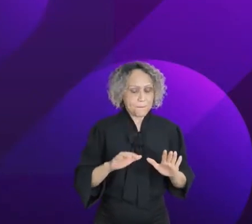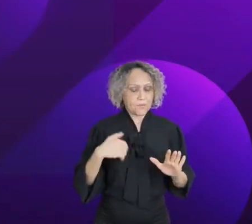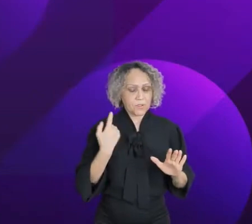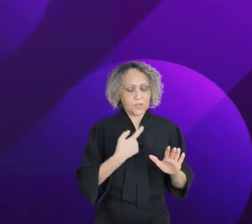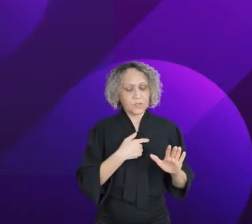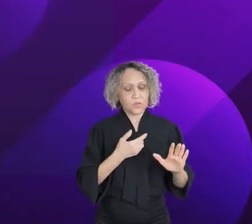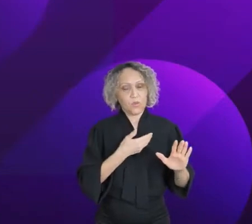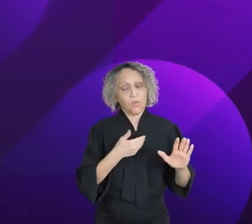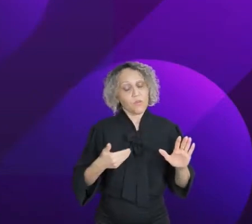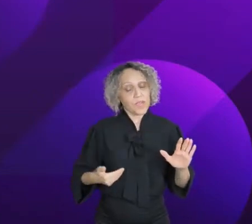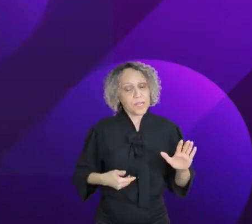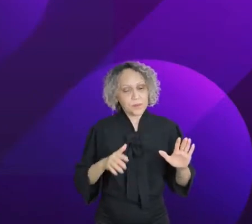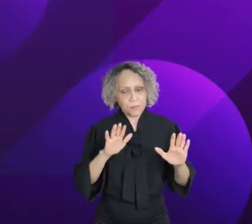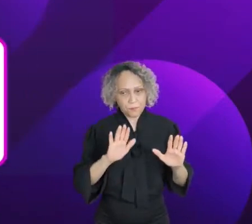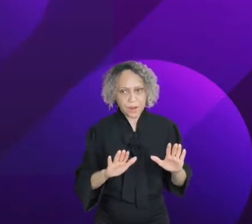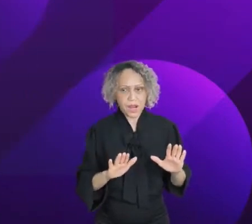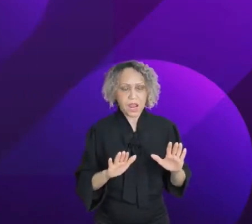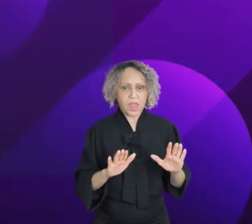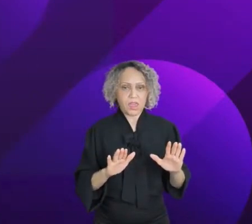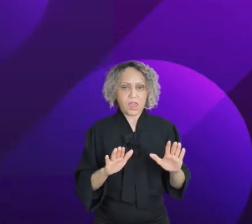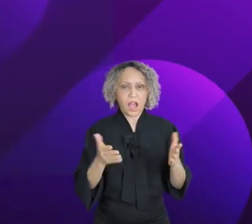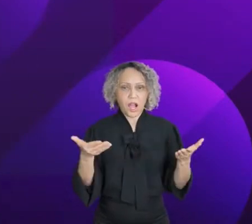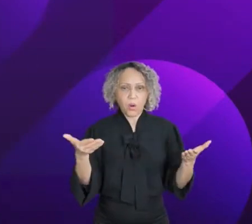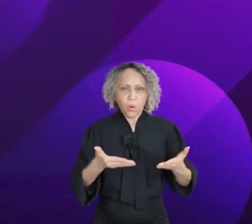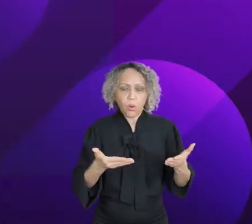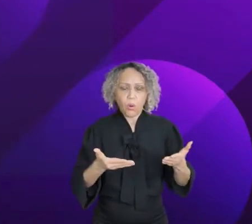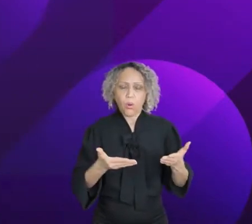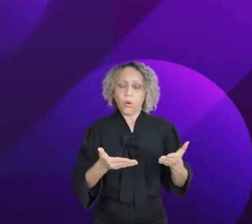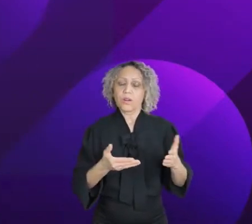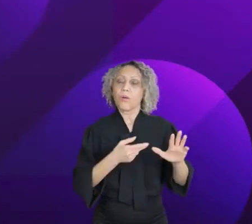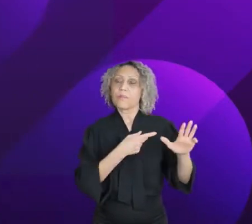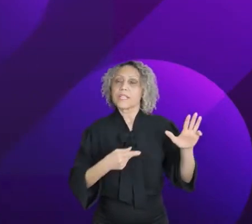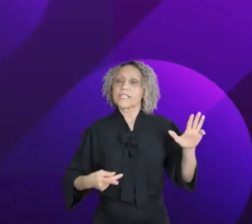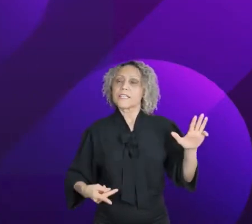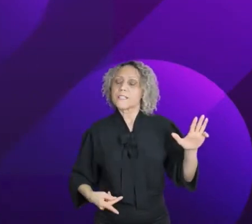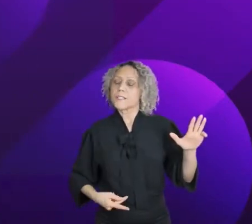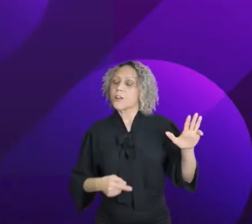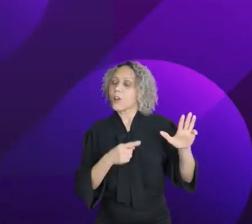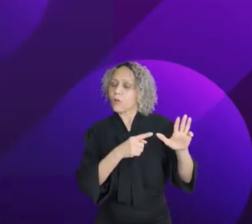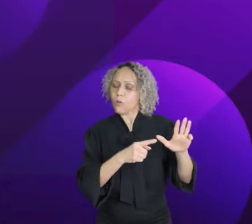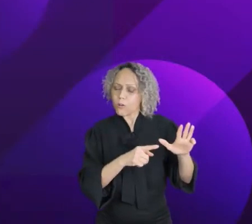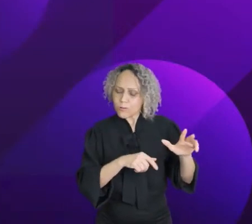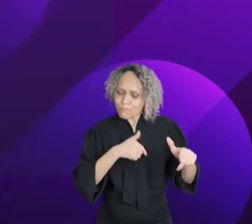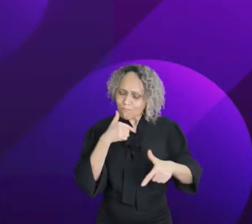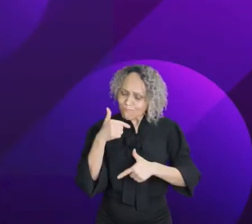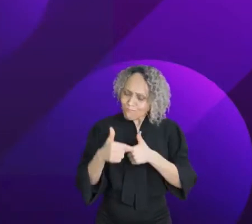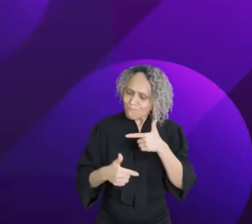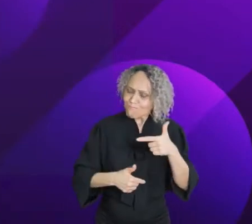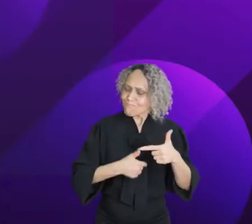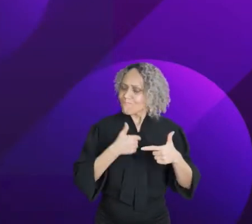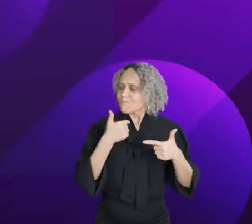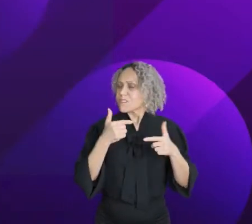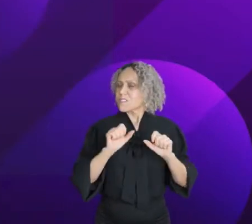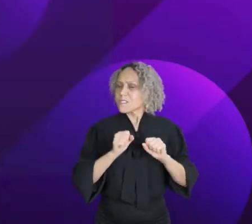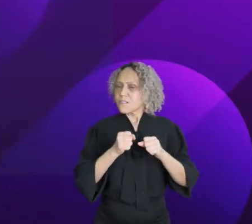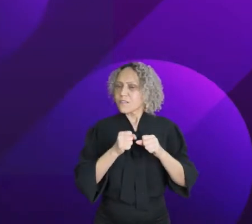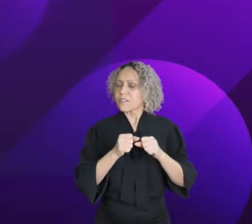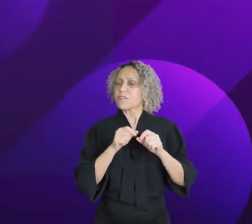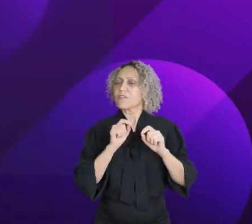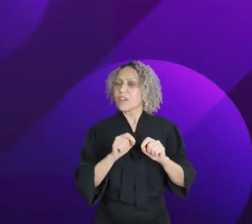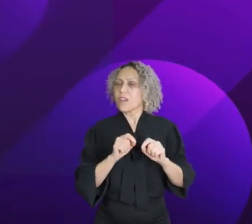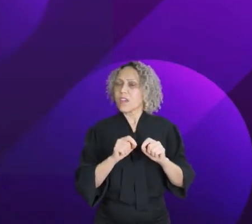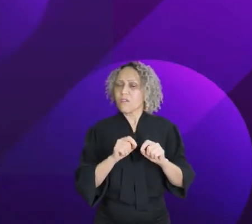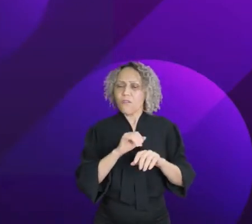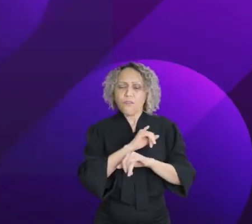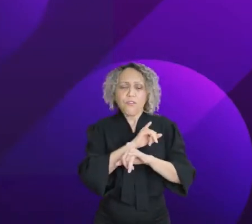civil. O governo, o presidente Lula, ele tem enfatizado a importância